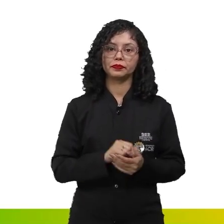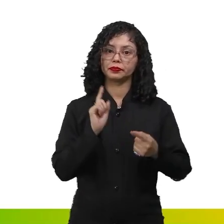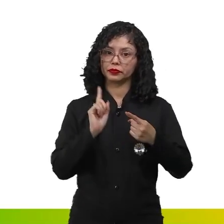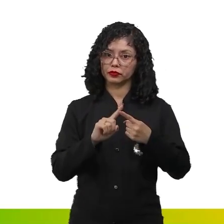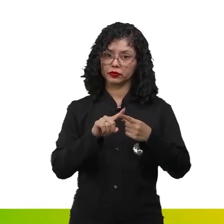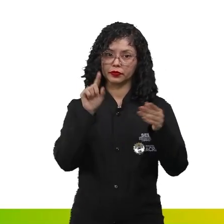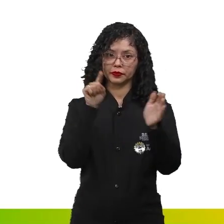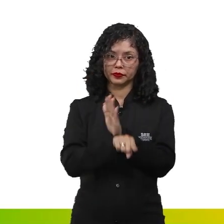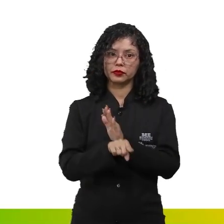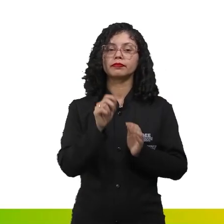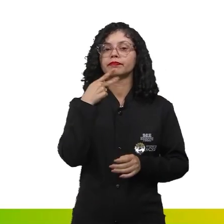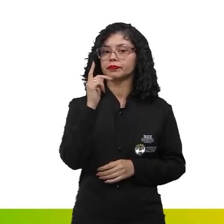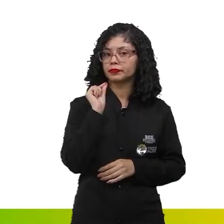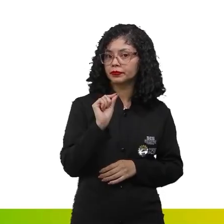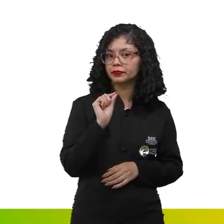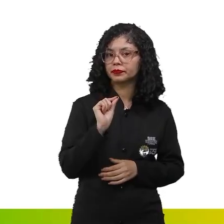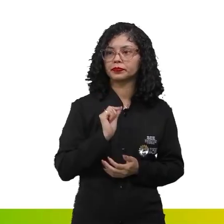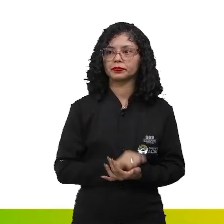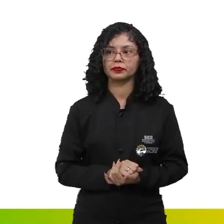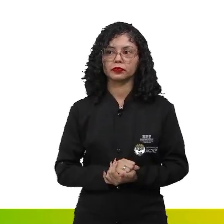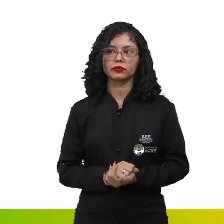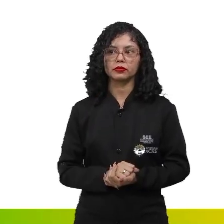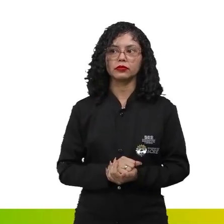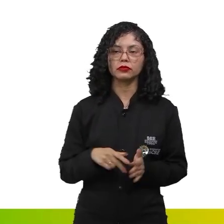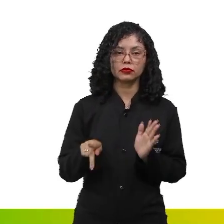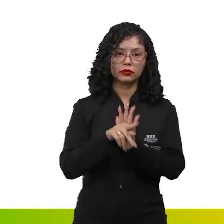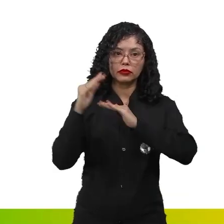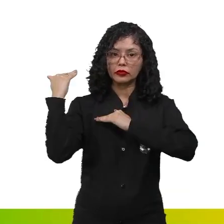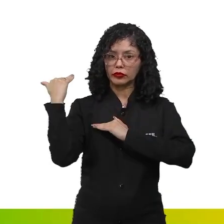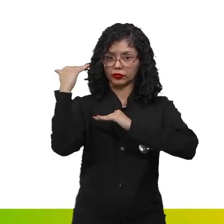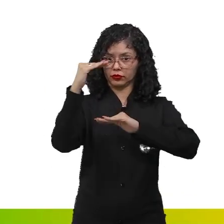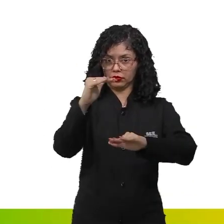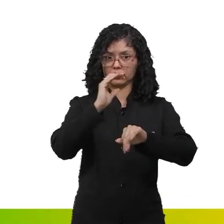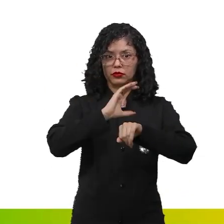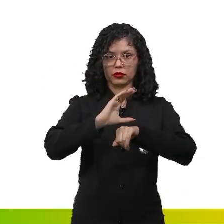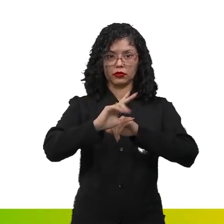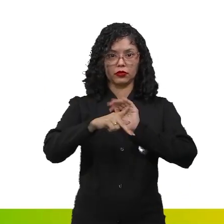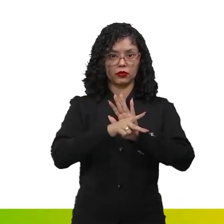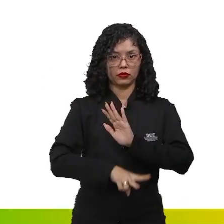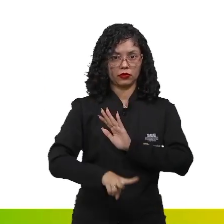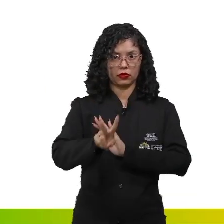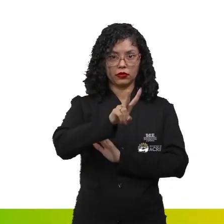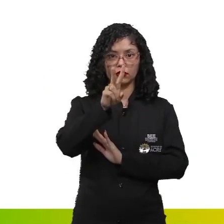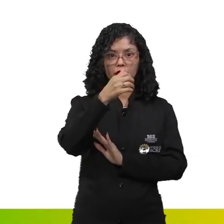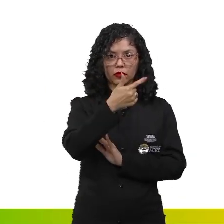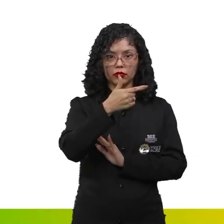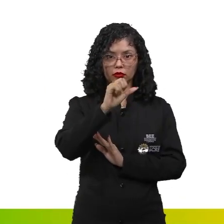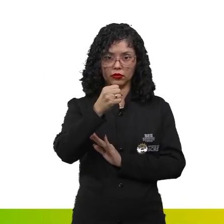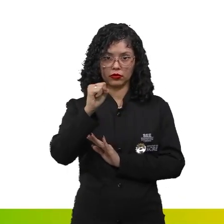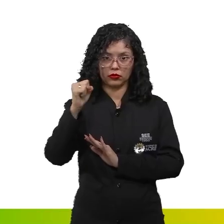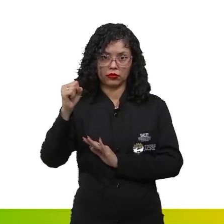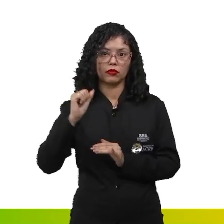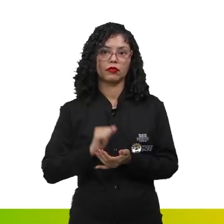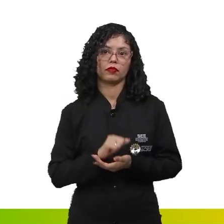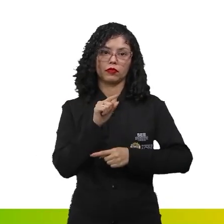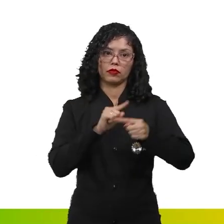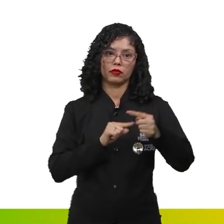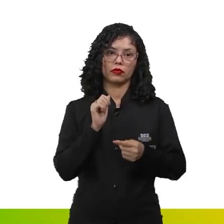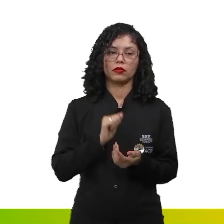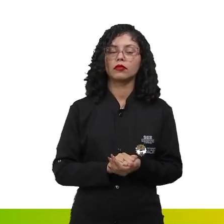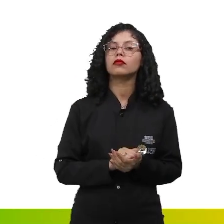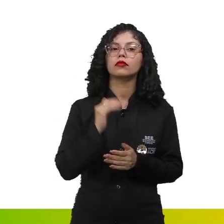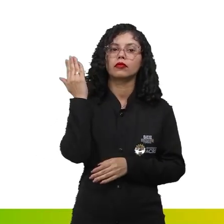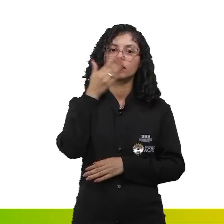Primeira questão diz o seguinte: o prêmio de um concurso no valor de 288 mil será